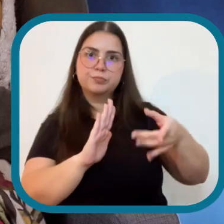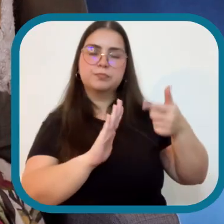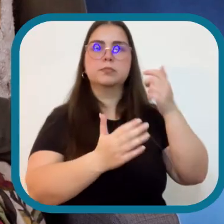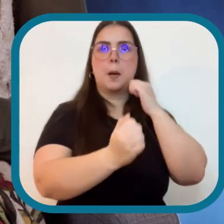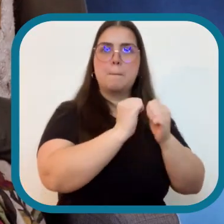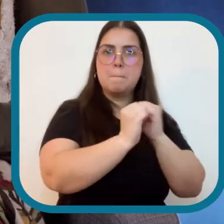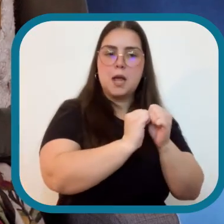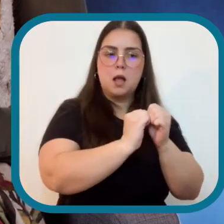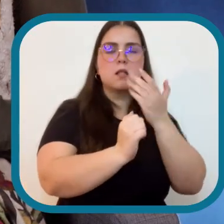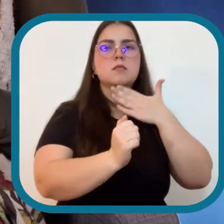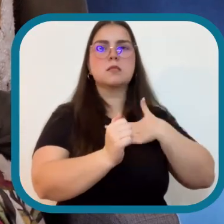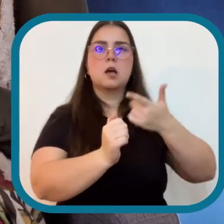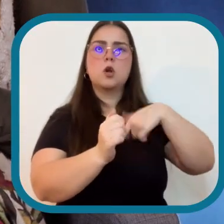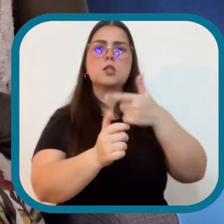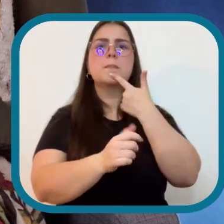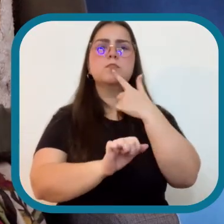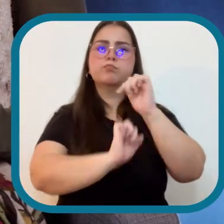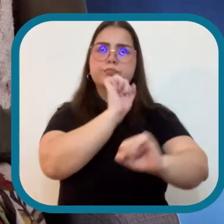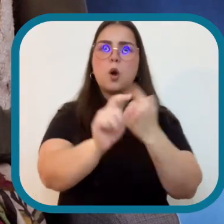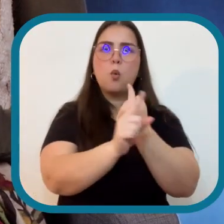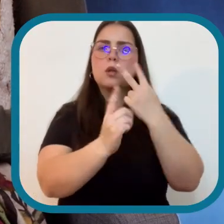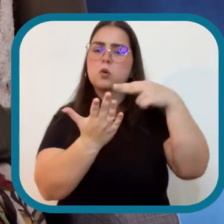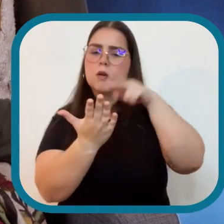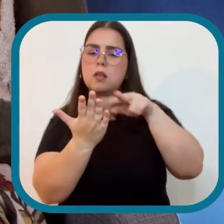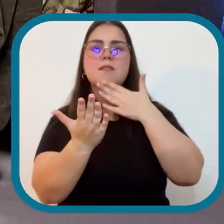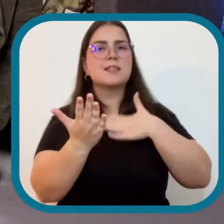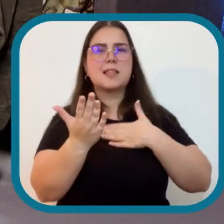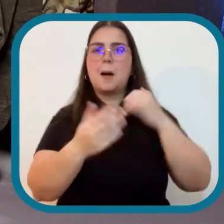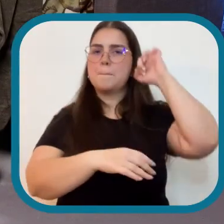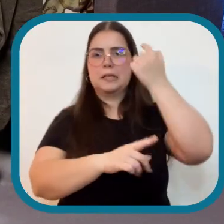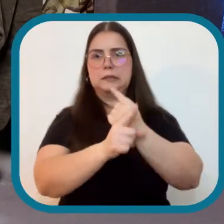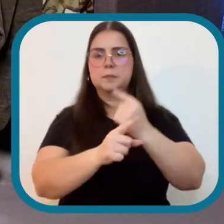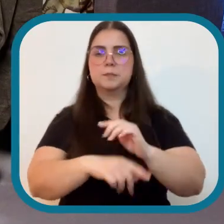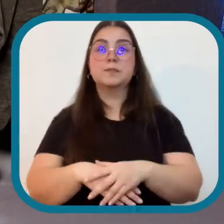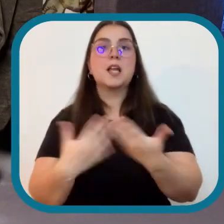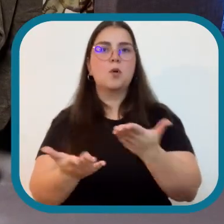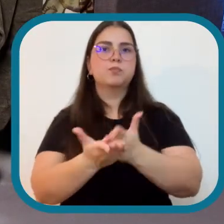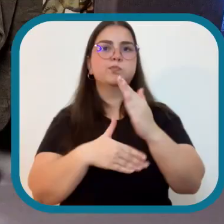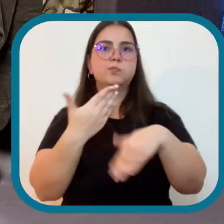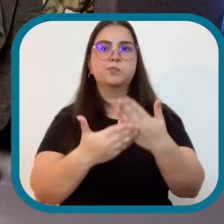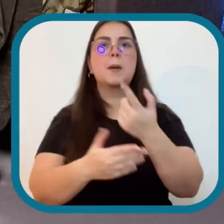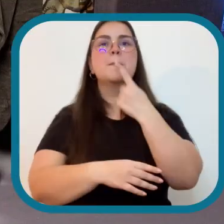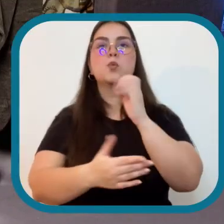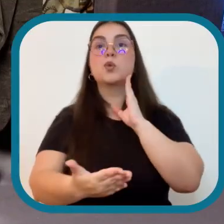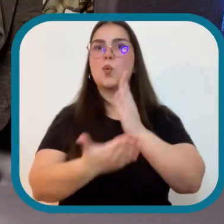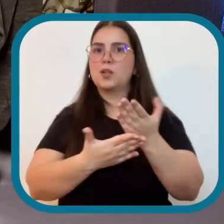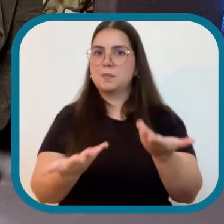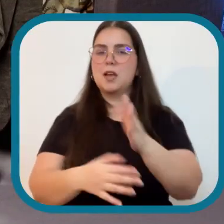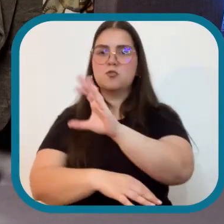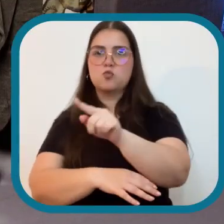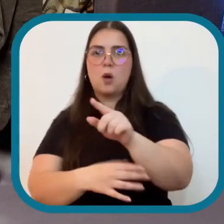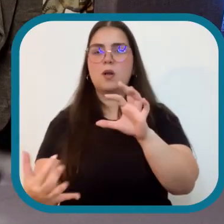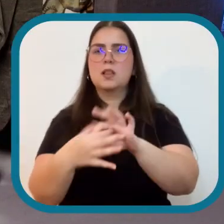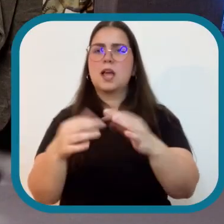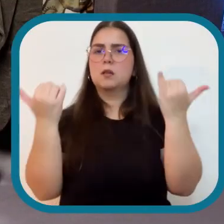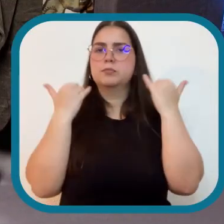mais pobre vai ser até a nossa capacidade de interpretação daquilo que lemos. Portanto, então, avançando então agora para a última pergunta. João, de